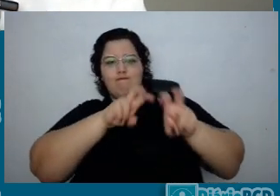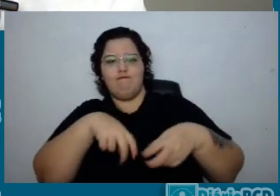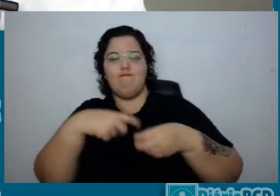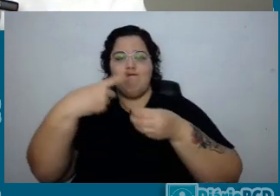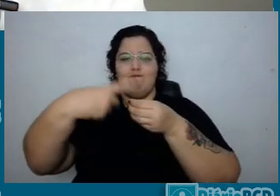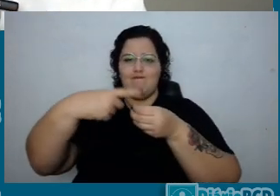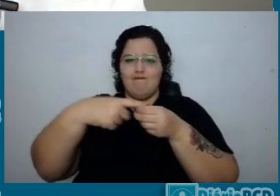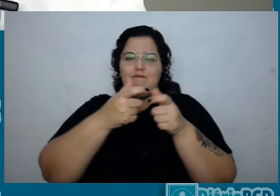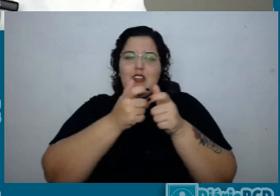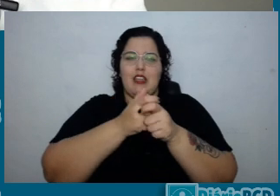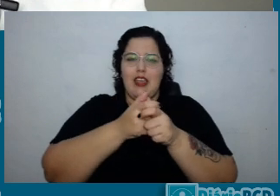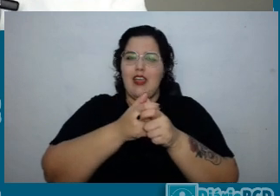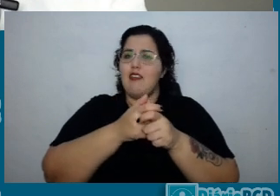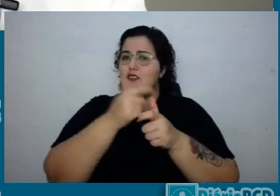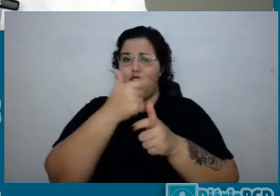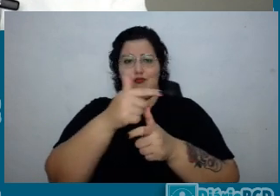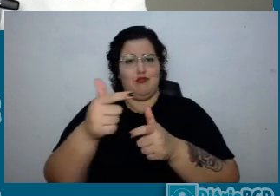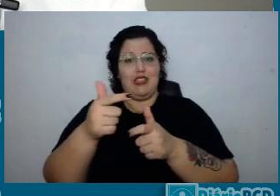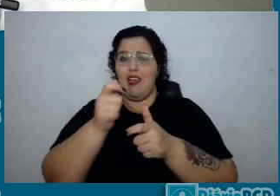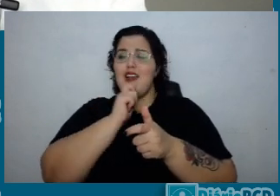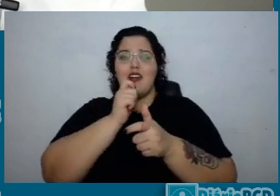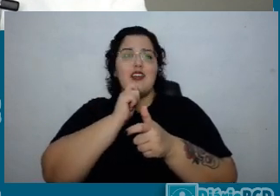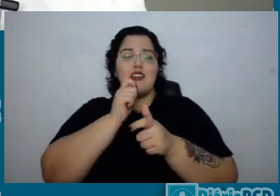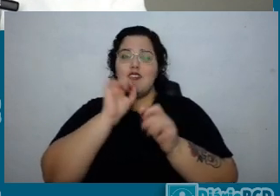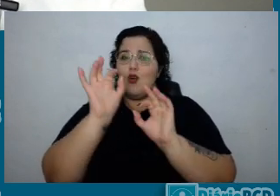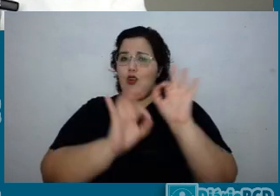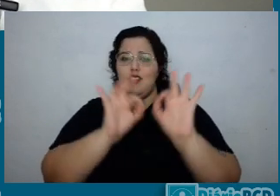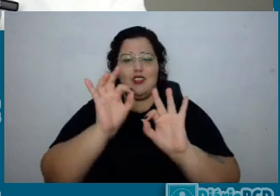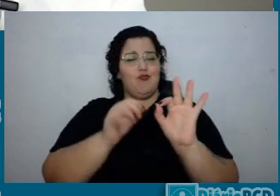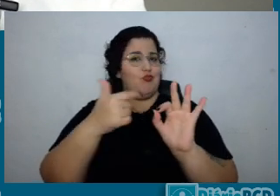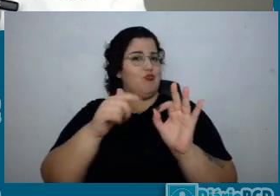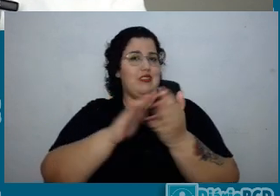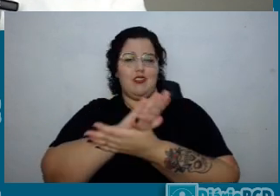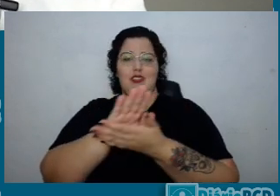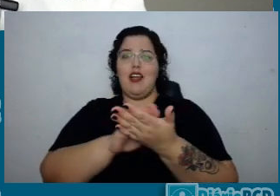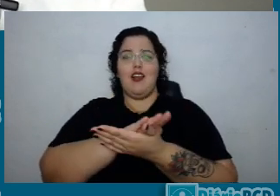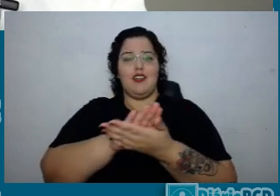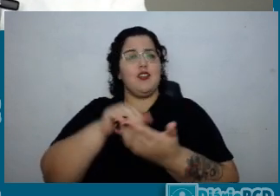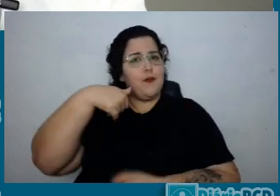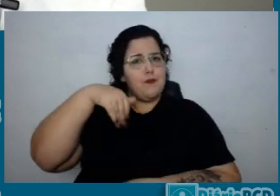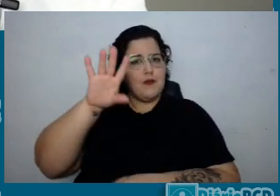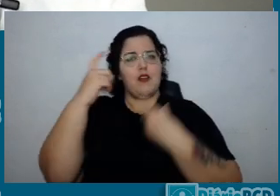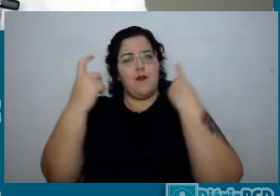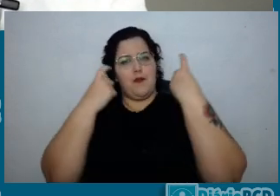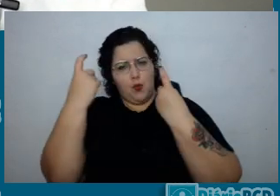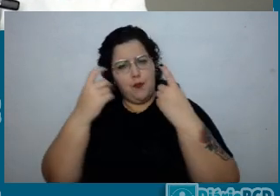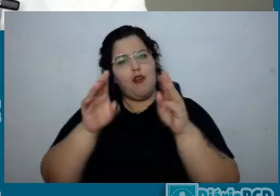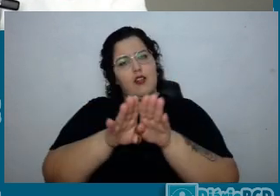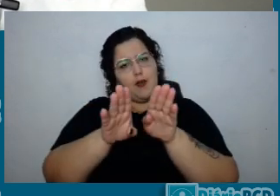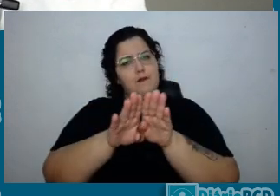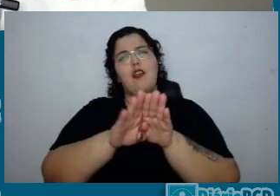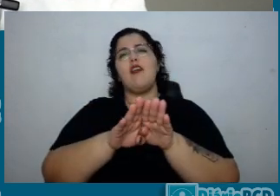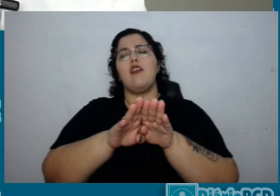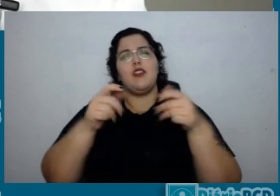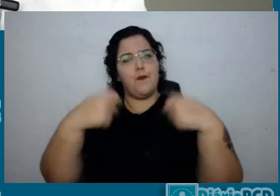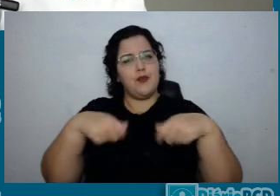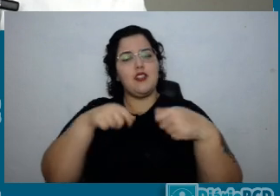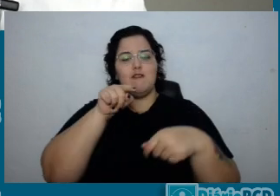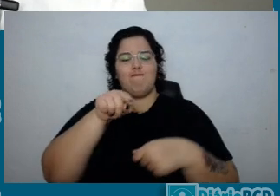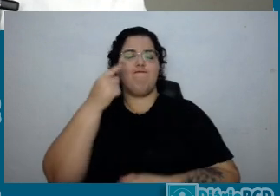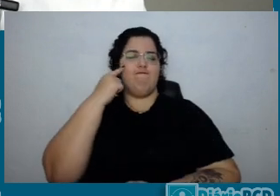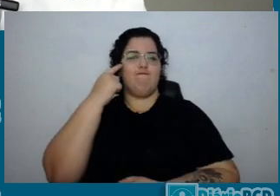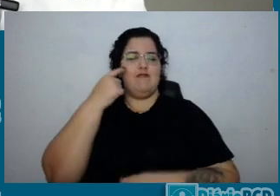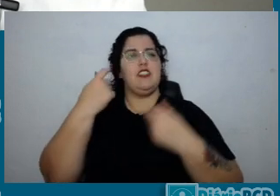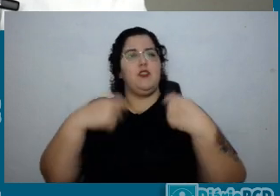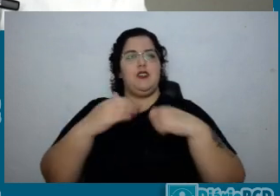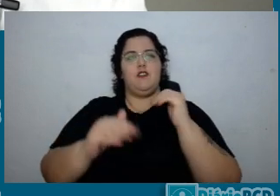municípios menores, onde ainda não há sociedade civil organizada. Então, é uma preocupação nossa, a gente tem aí, um dos